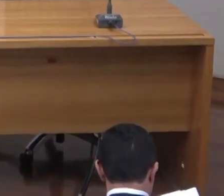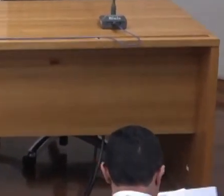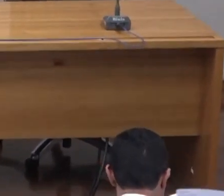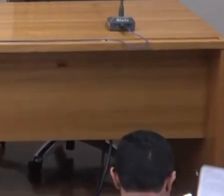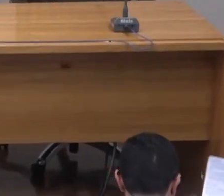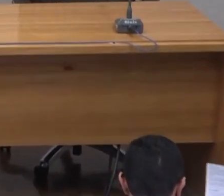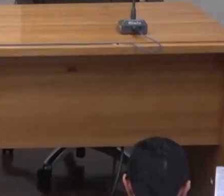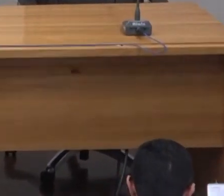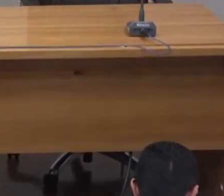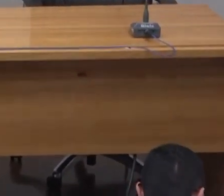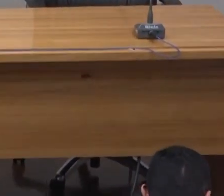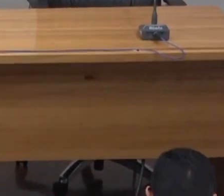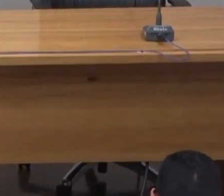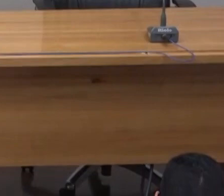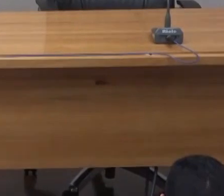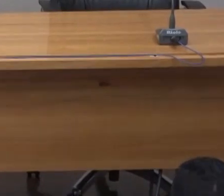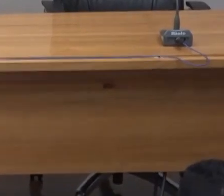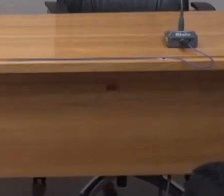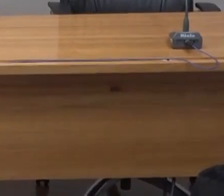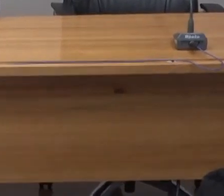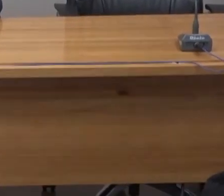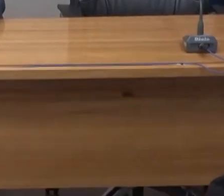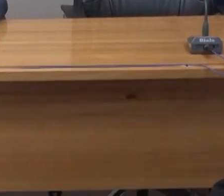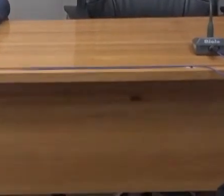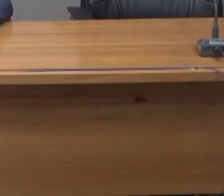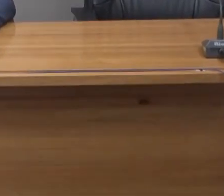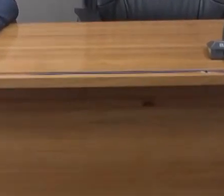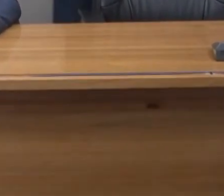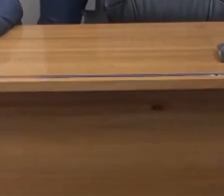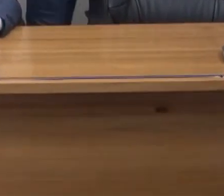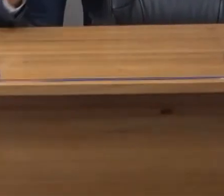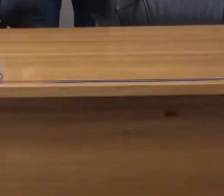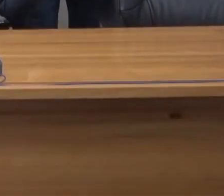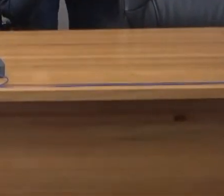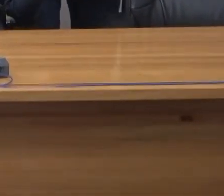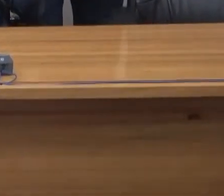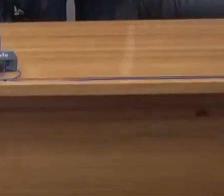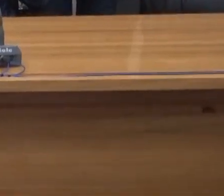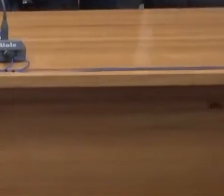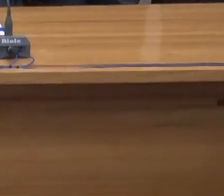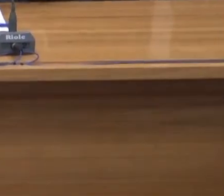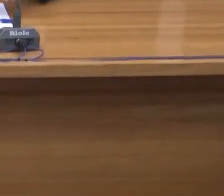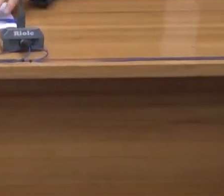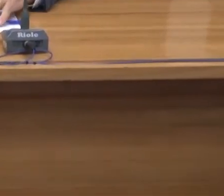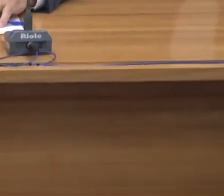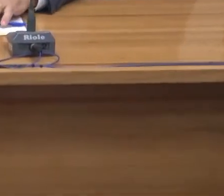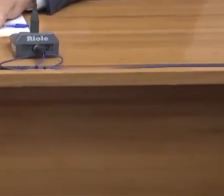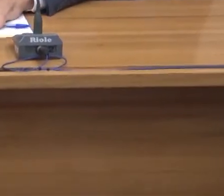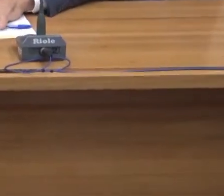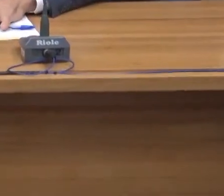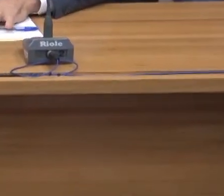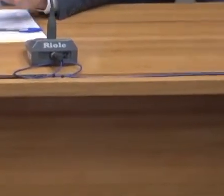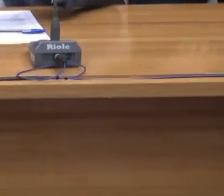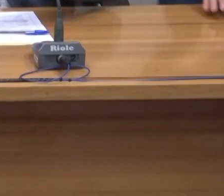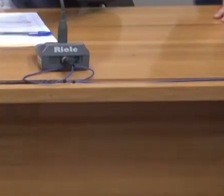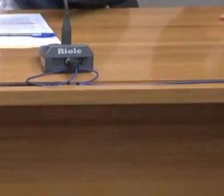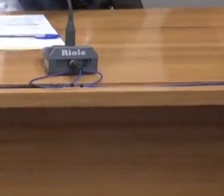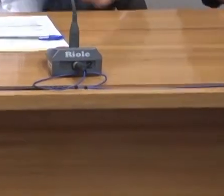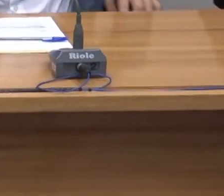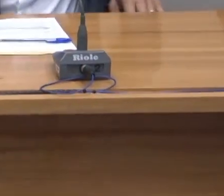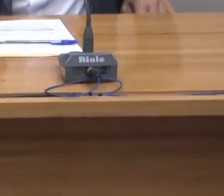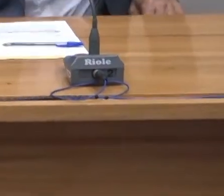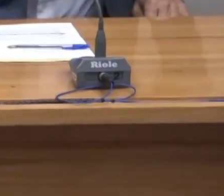Deputado Fábio Deputado Robério Bom dia você que nos assiste sobre a proteção de Deus nós iniciamos os nossos trabalhos às 10 horas e sete minutos